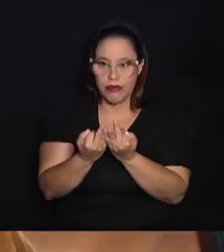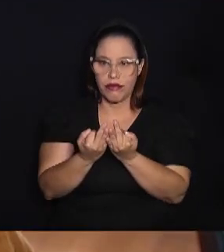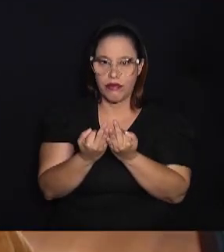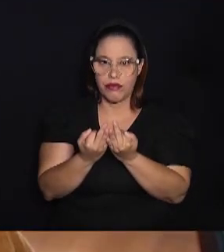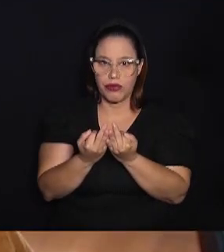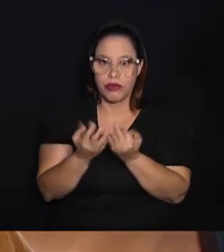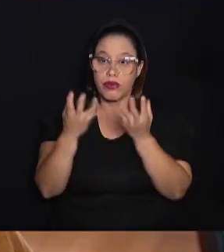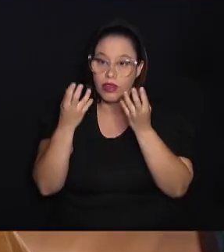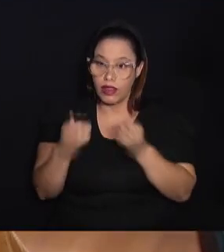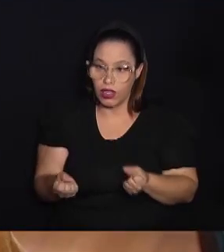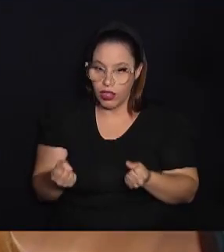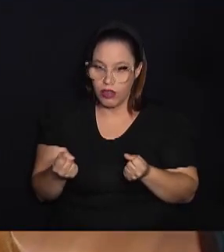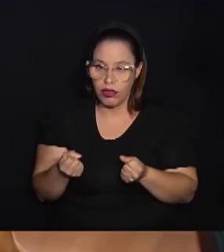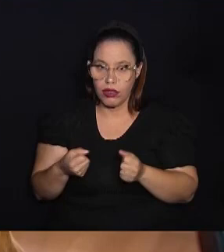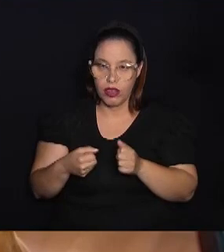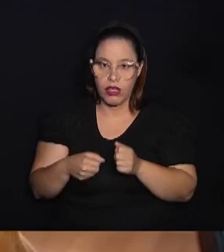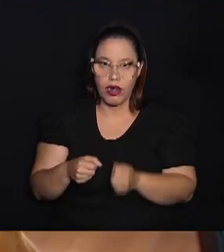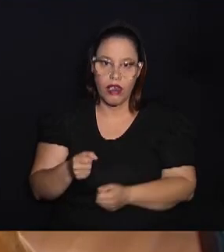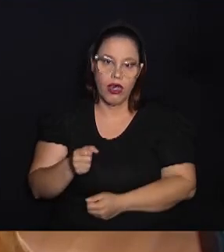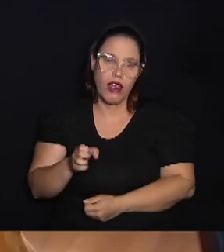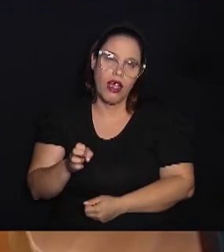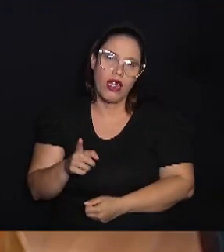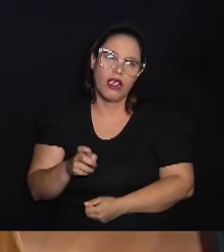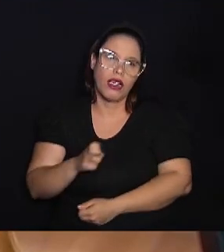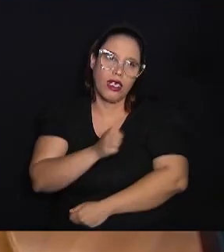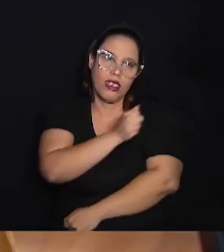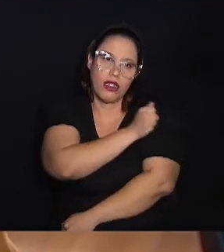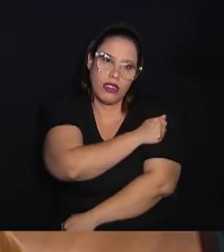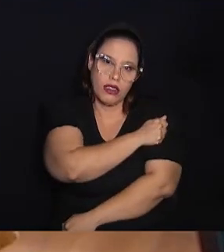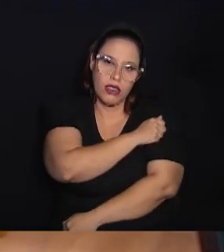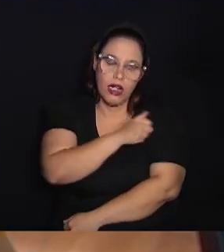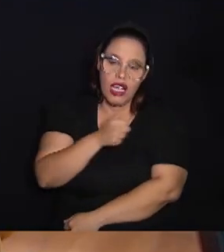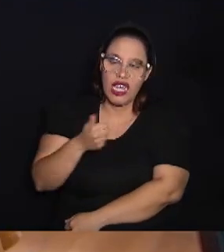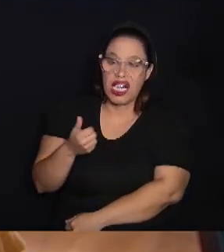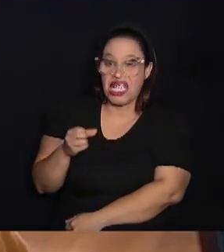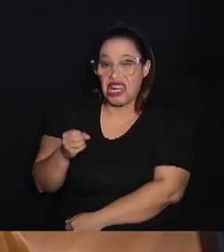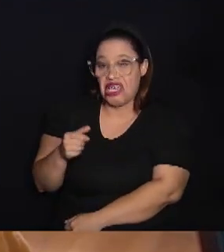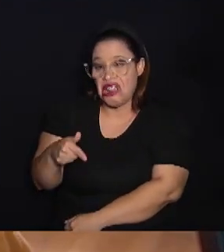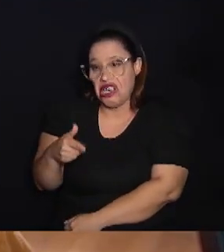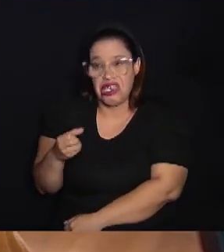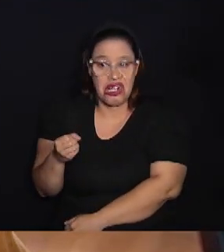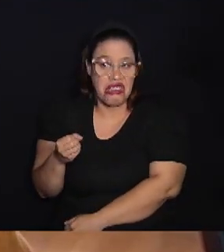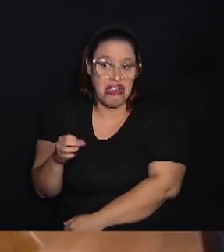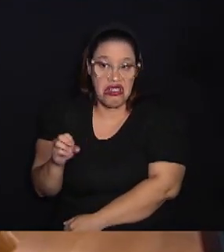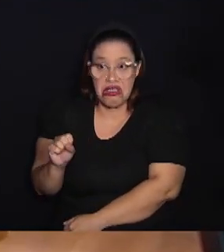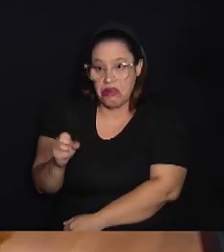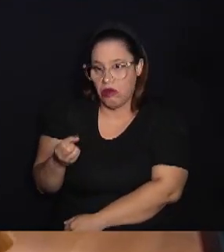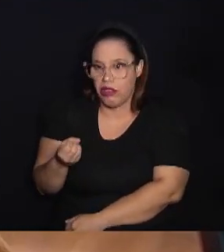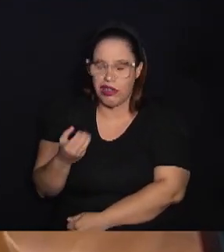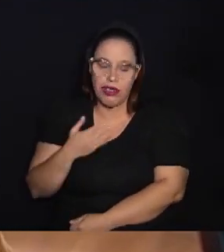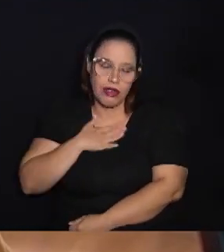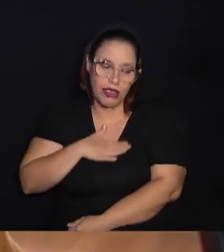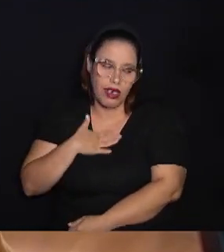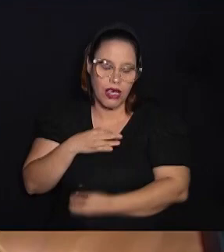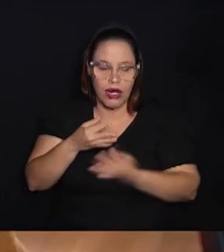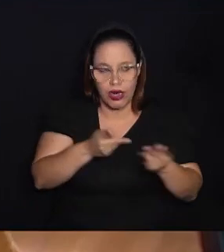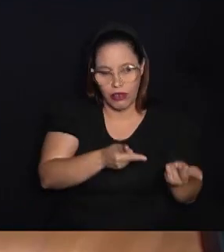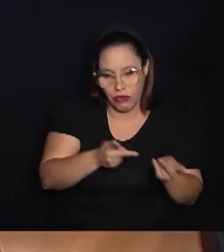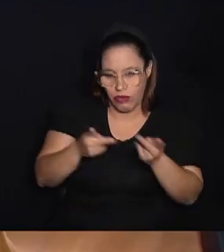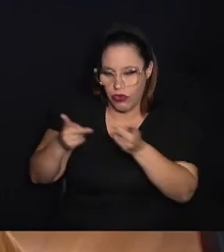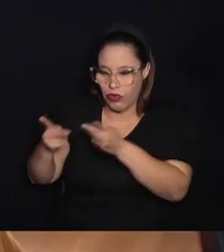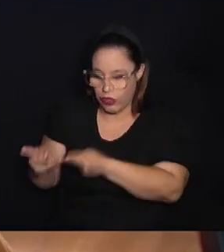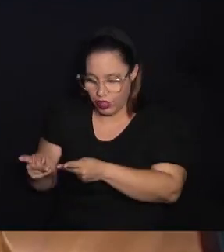até atualmente ex-alunos dos anos 60, 70, 80, que sempre vêm com muito carinho visitar a escola, então ela tem um